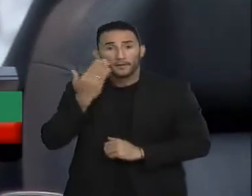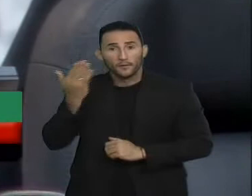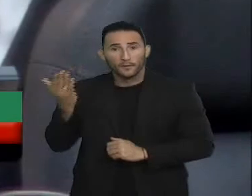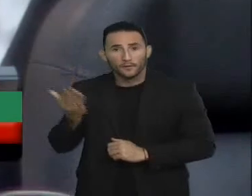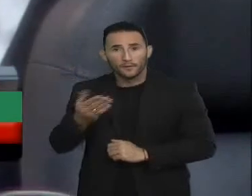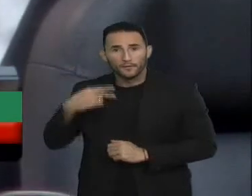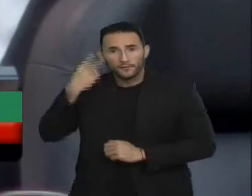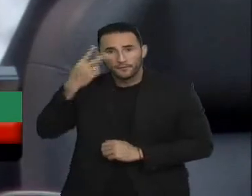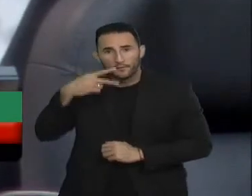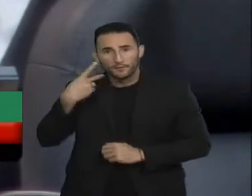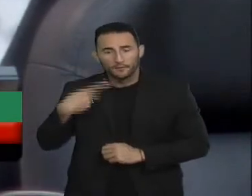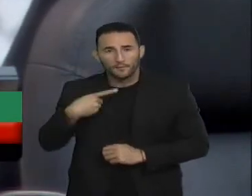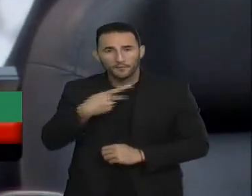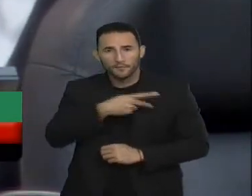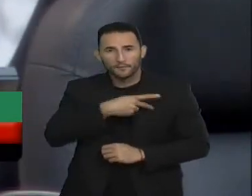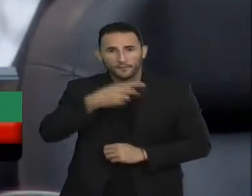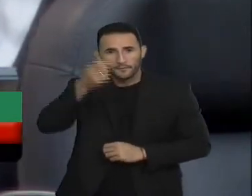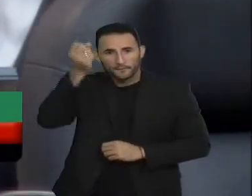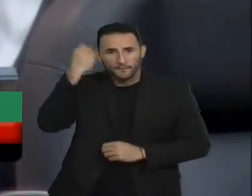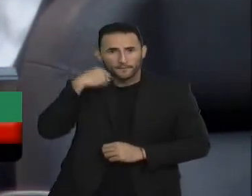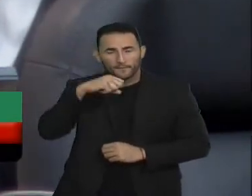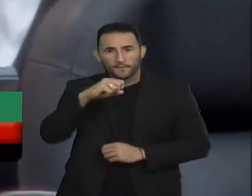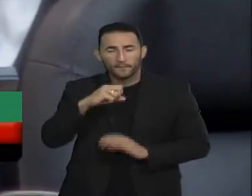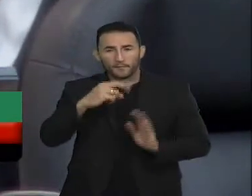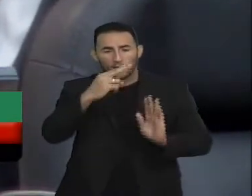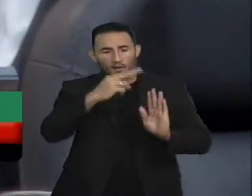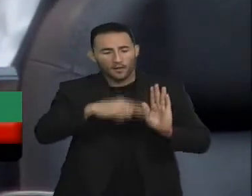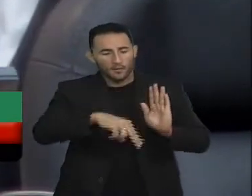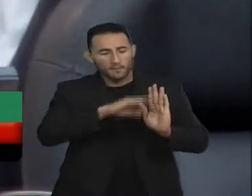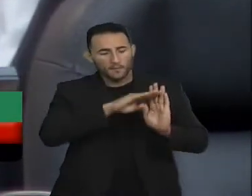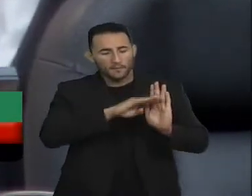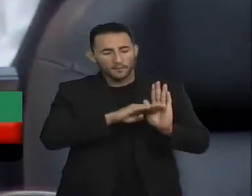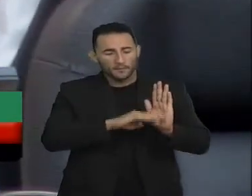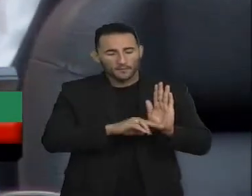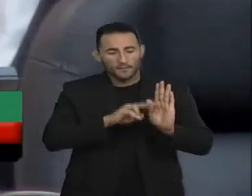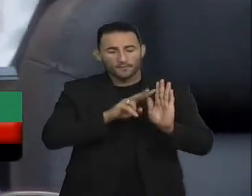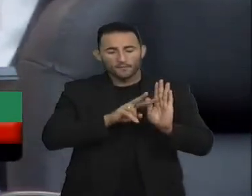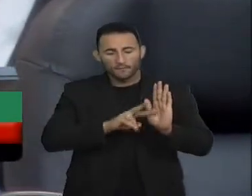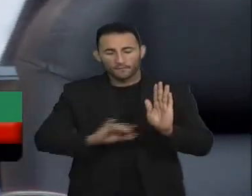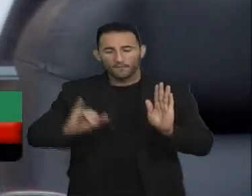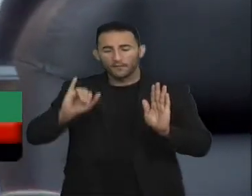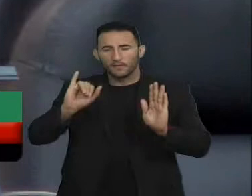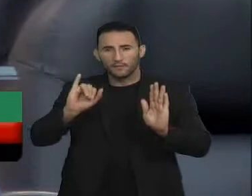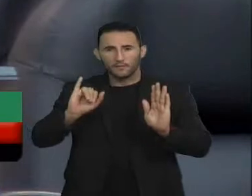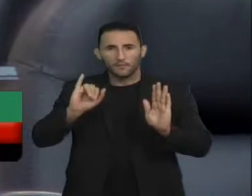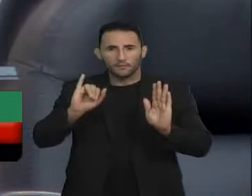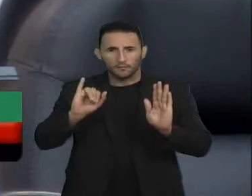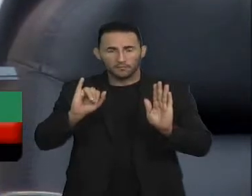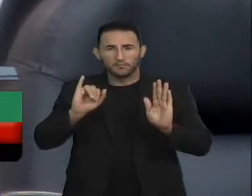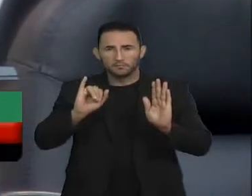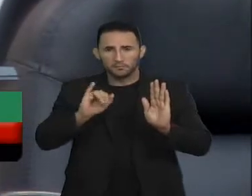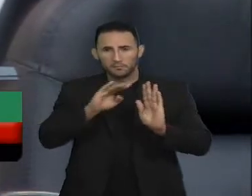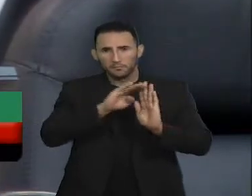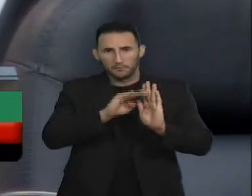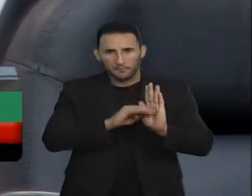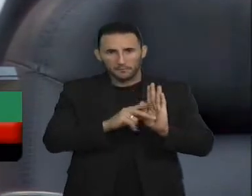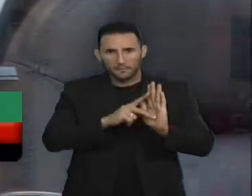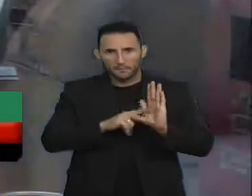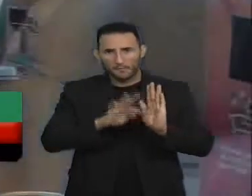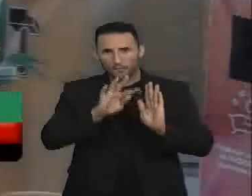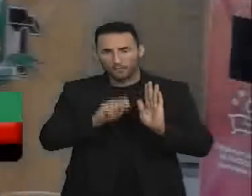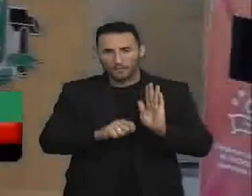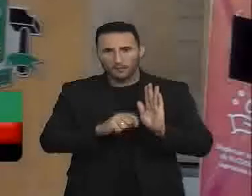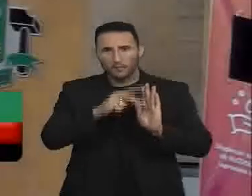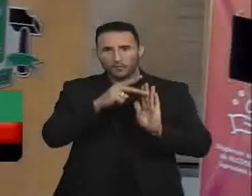vereadora Pastora Cristiane a leitura do próximo item que está na pauta. Projeto de